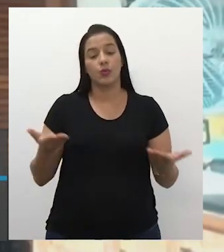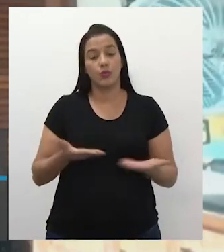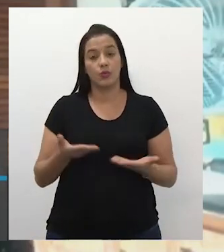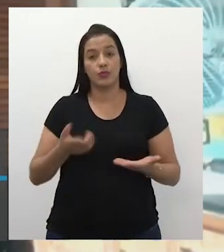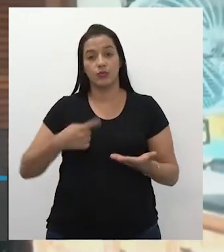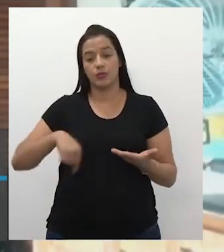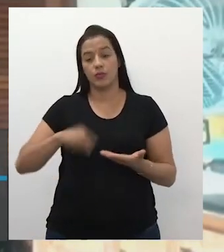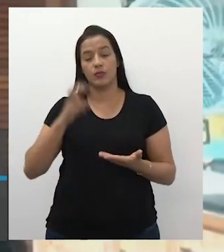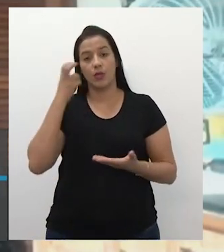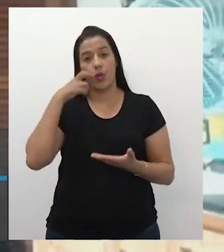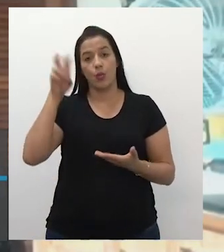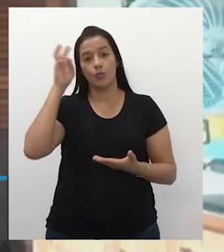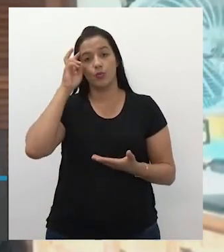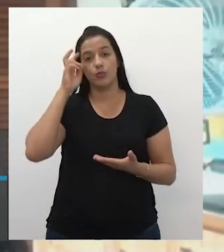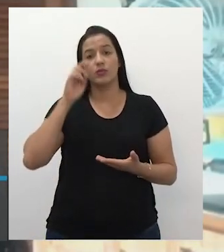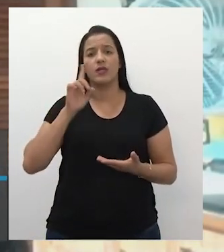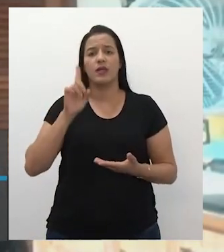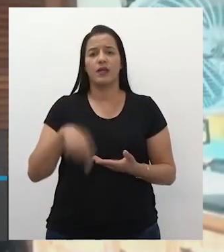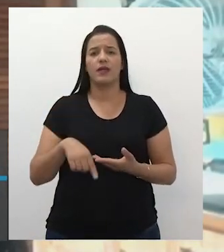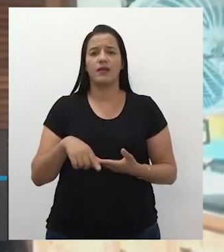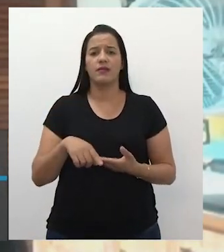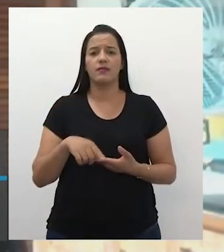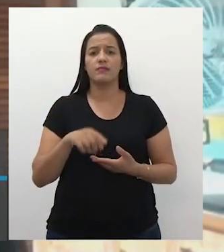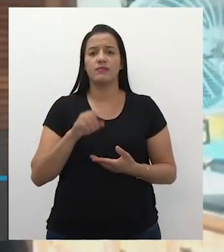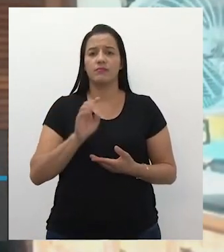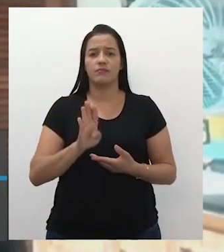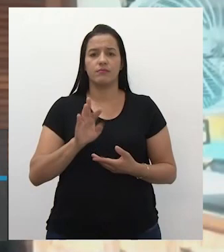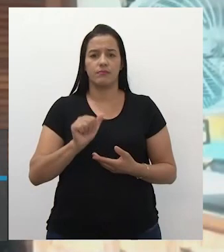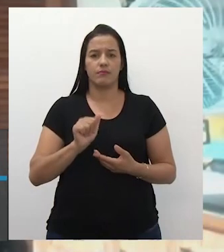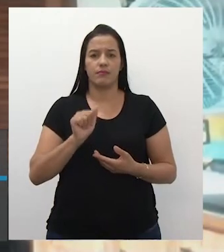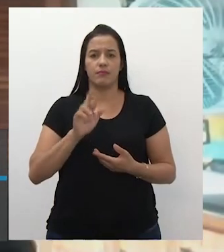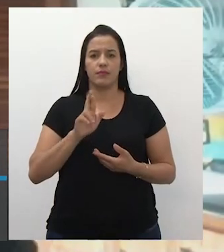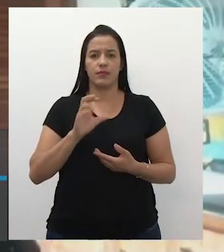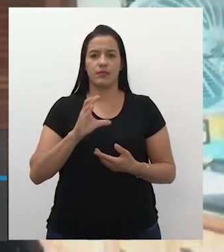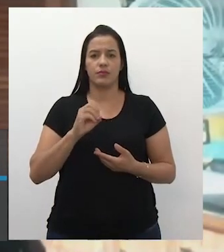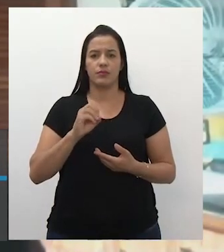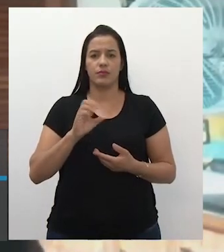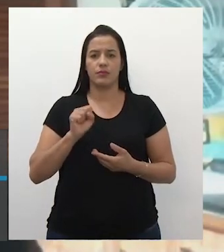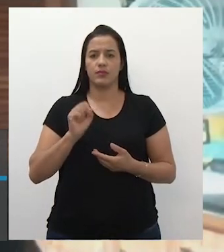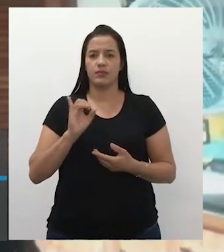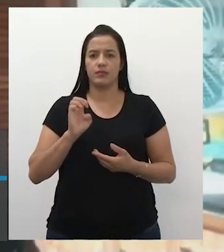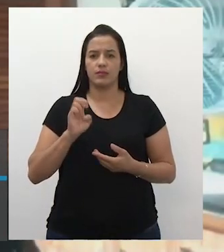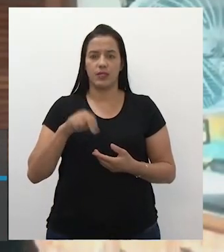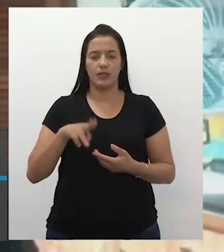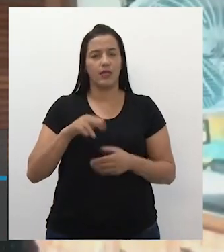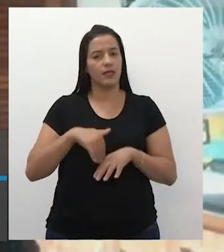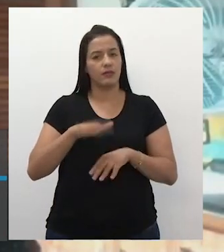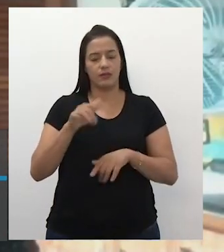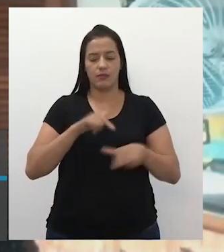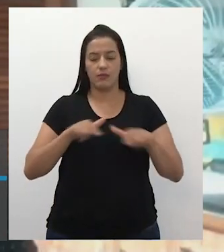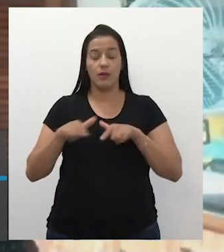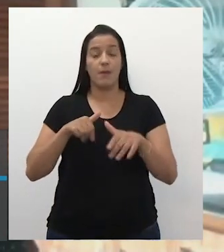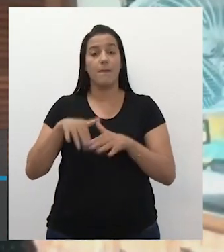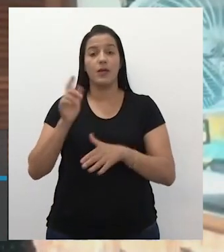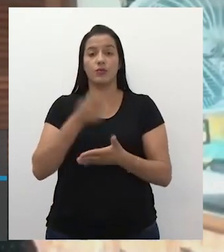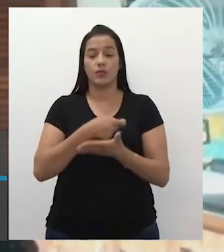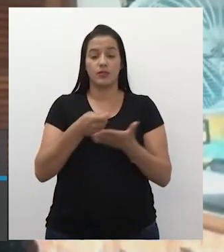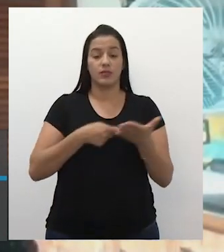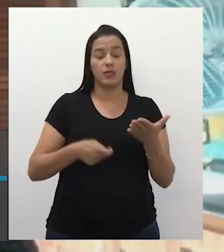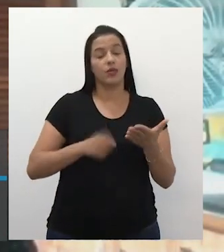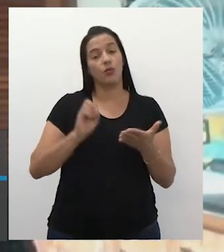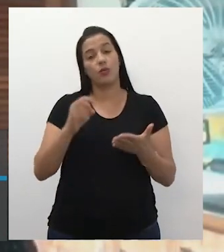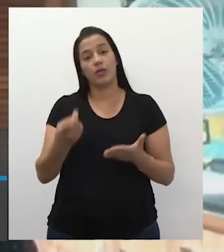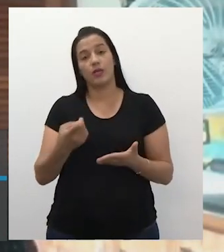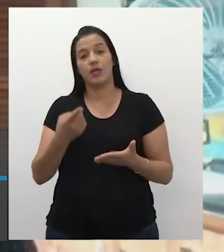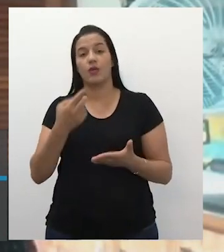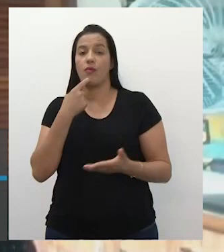é grafocêntrica, né? Então, assim, a escola trabalha muito mais com a linguagem escrita do que com a oral. E